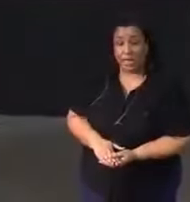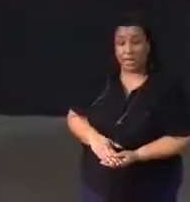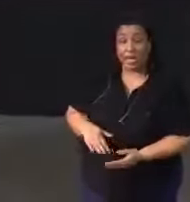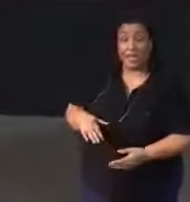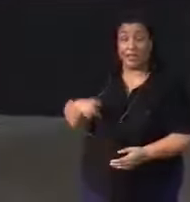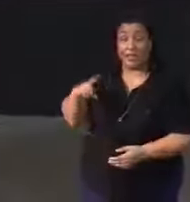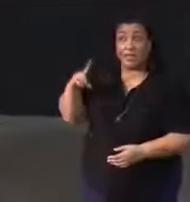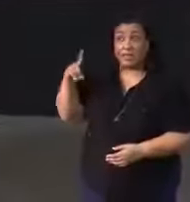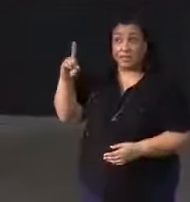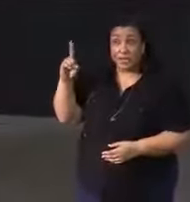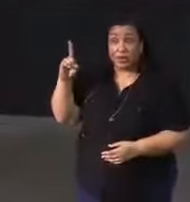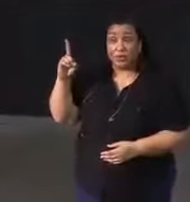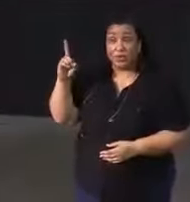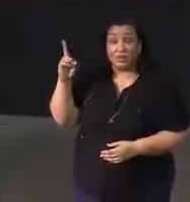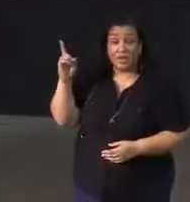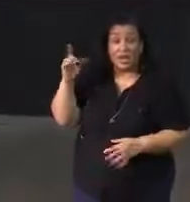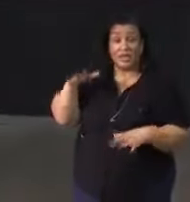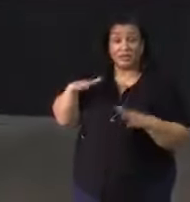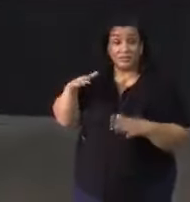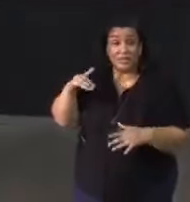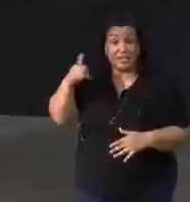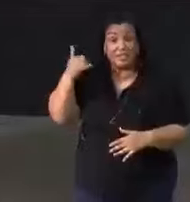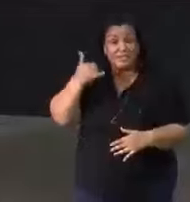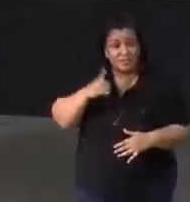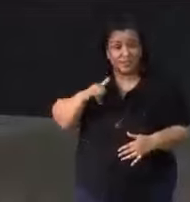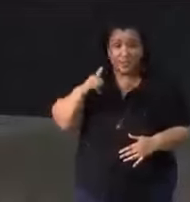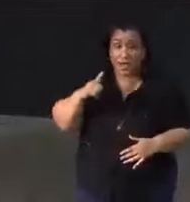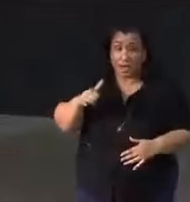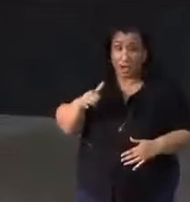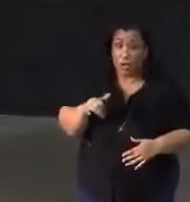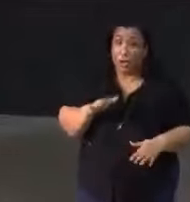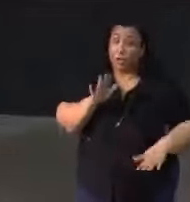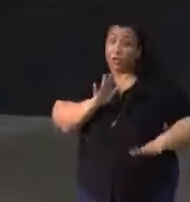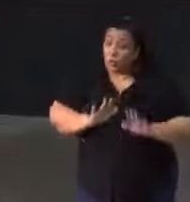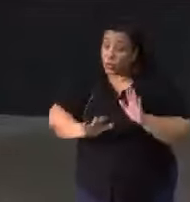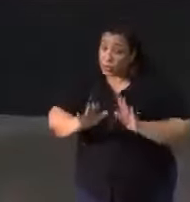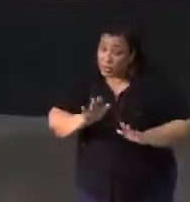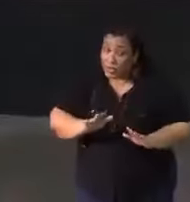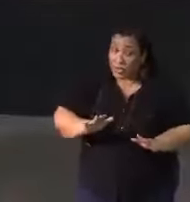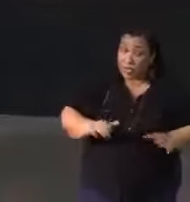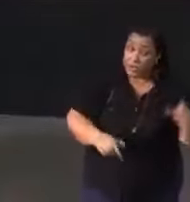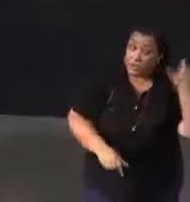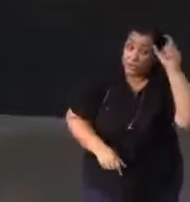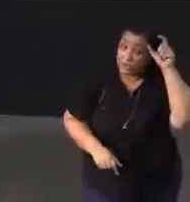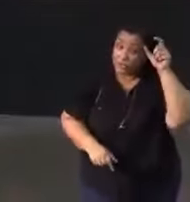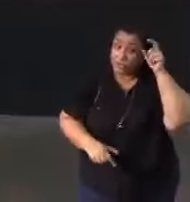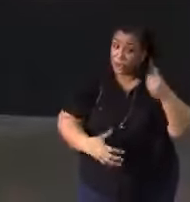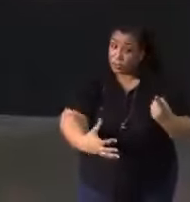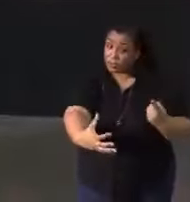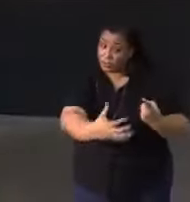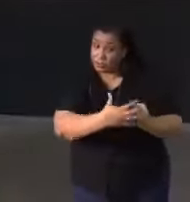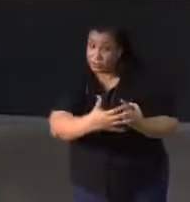Pedro, o diabo estava de olho em você. Pedro, agora você está possuído, vai de reto, Satanás.